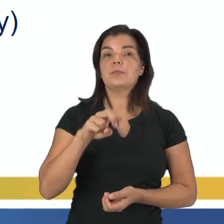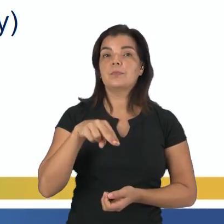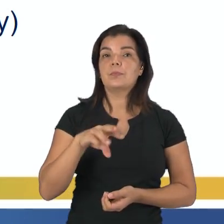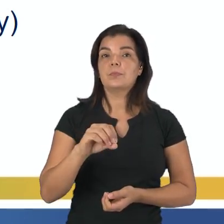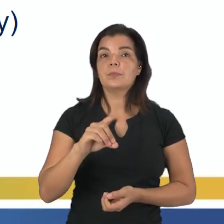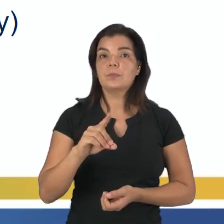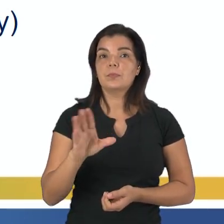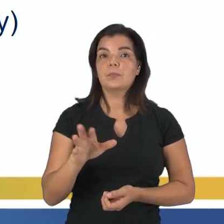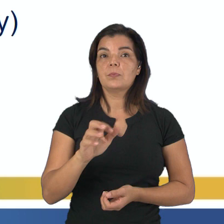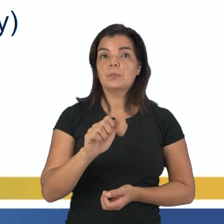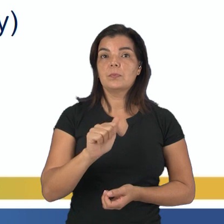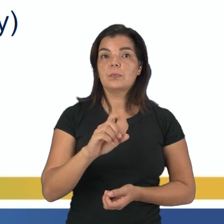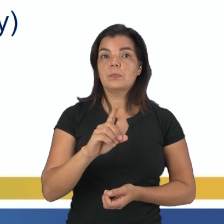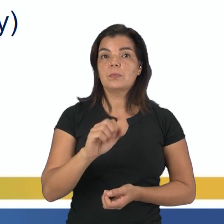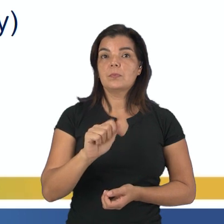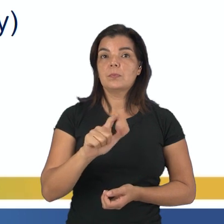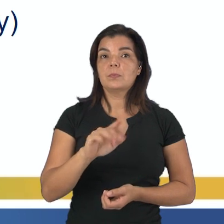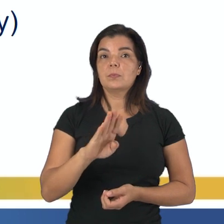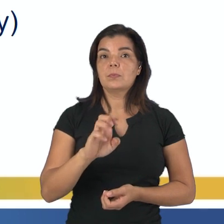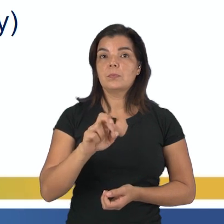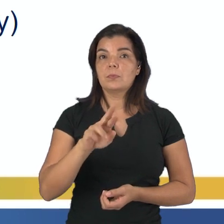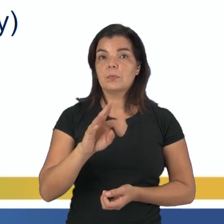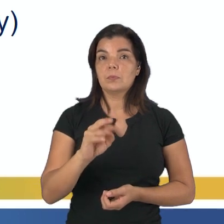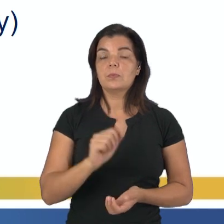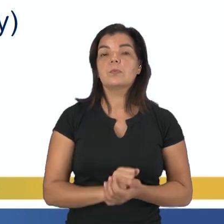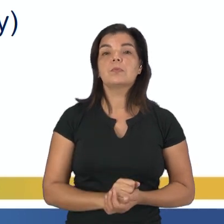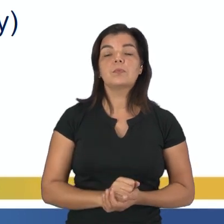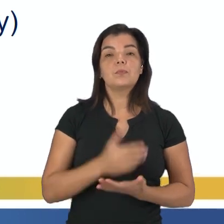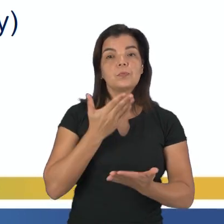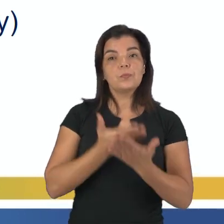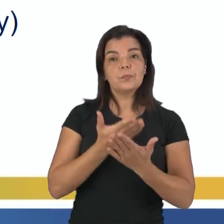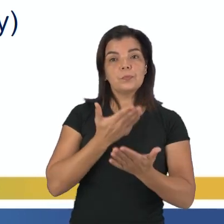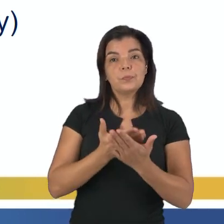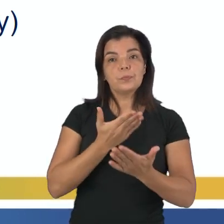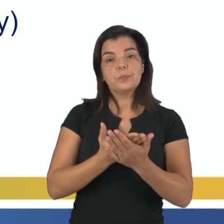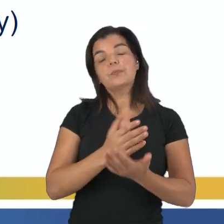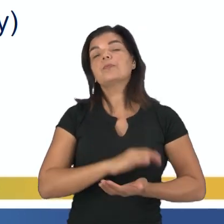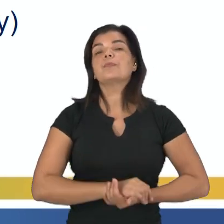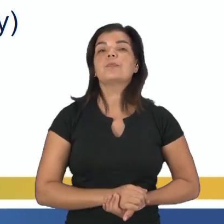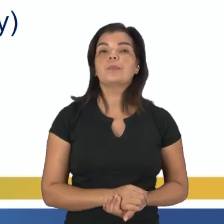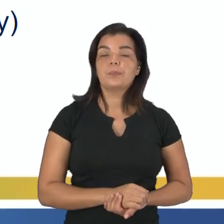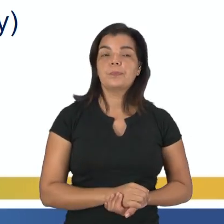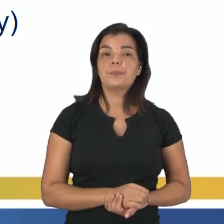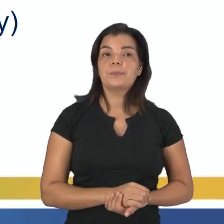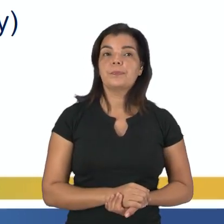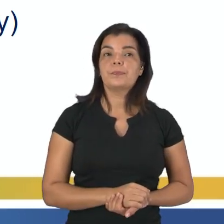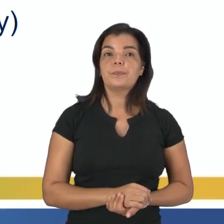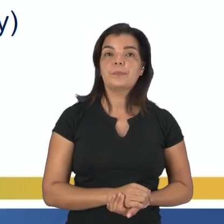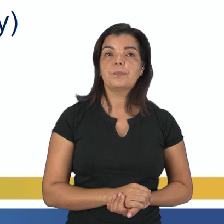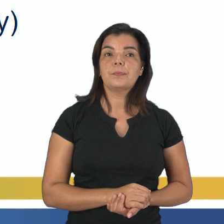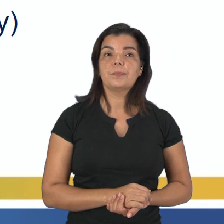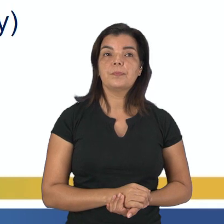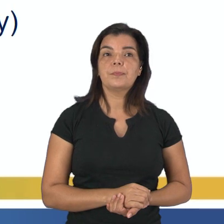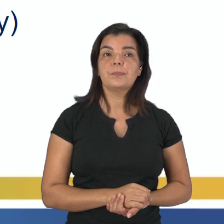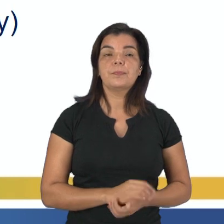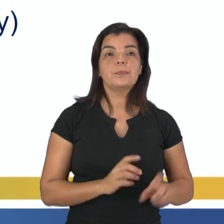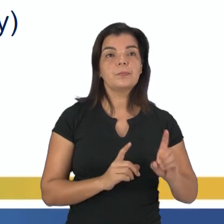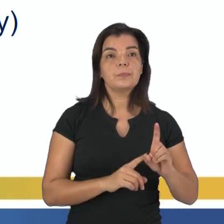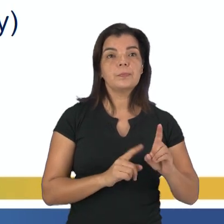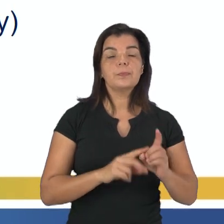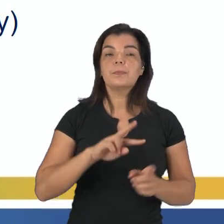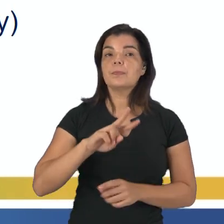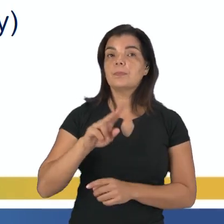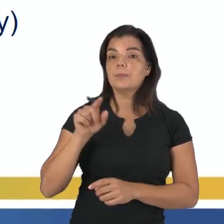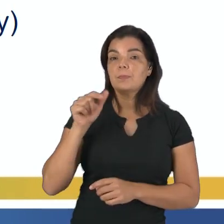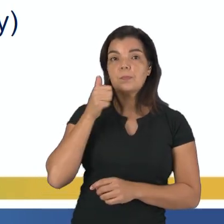na Escola Senador Adalberto Senna. So, to study é o verbo que vocês vão usar, que é o verbo estudar. E na